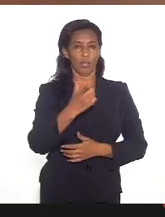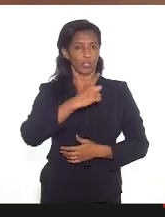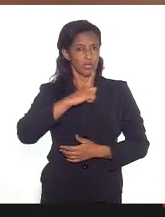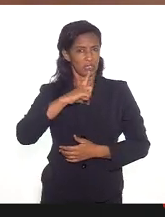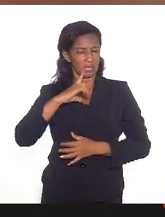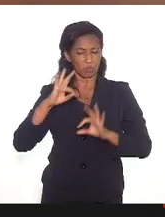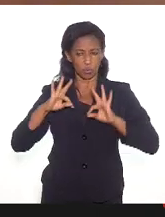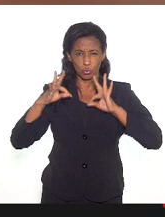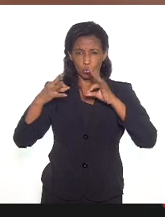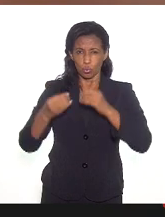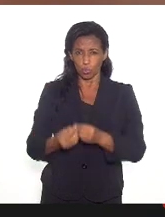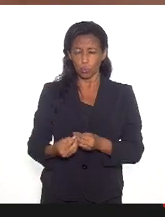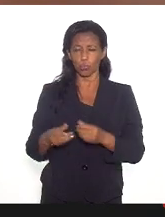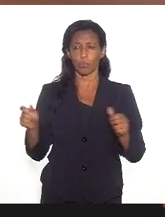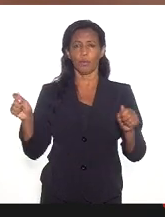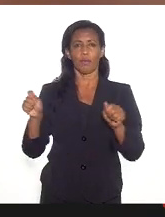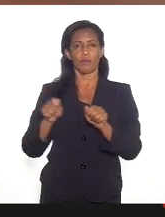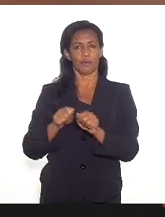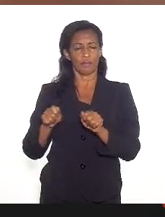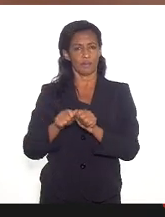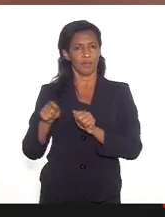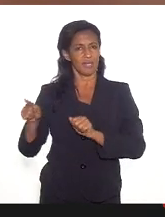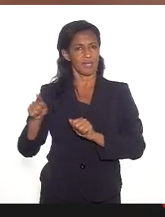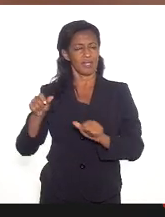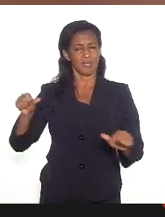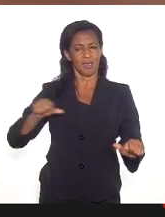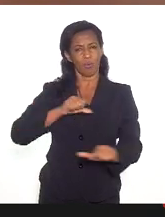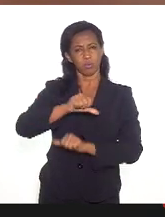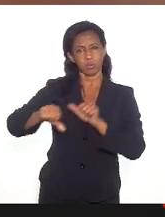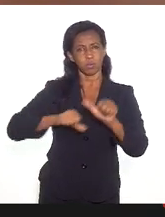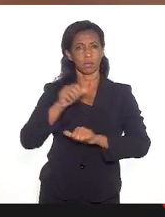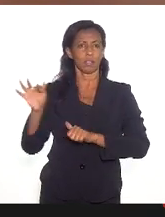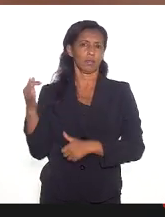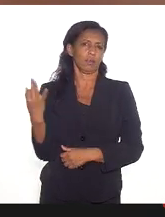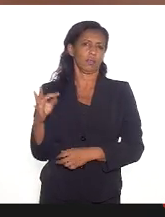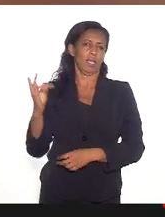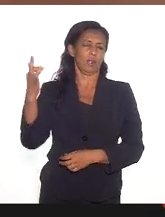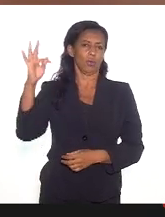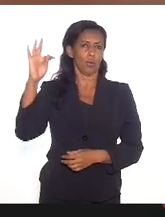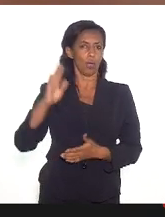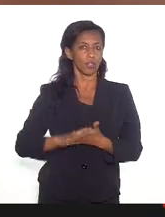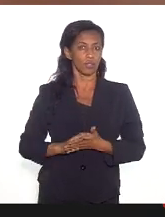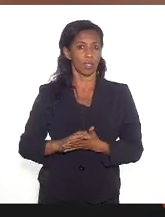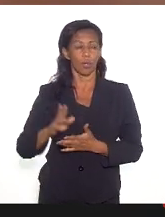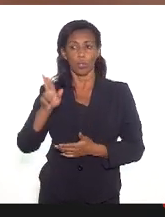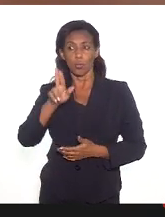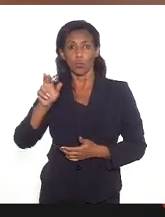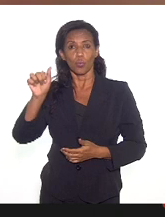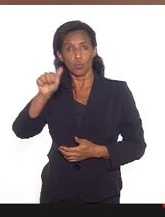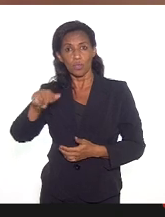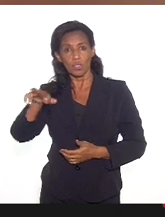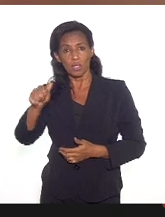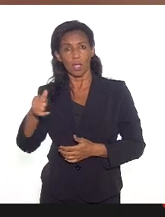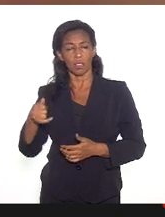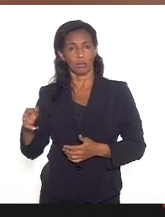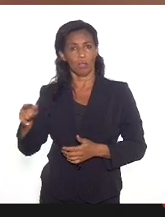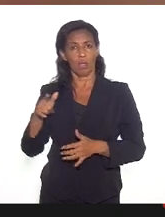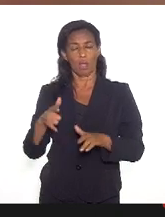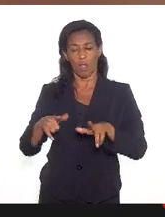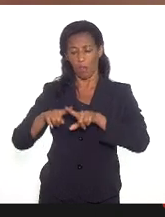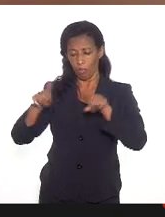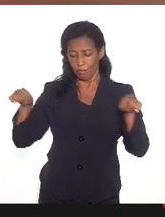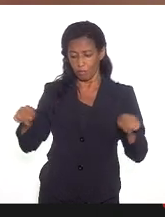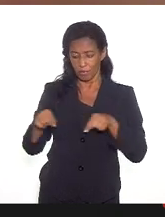condição de fazer essa transição tecnológica usando laboratórios de